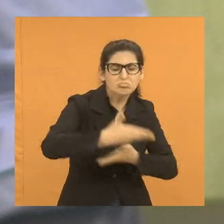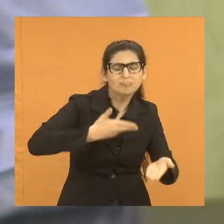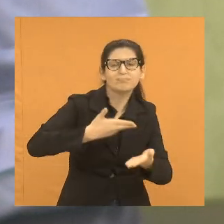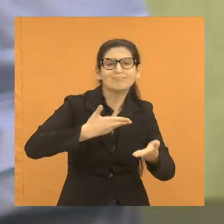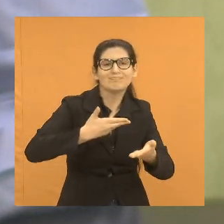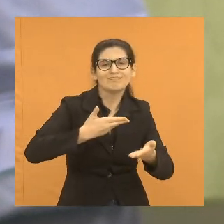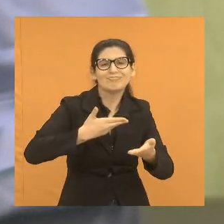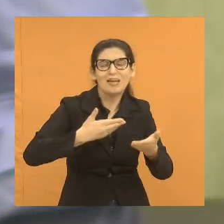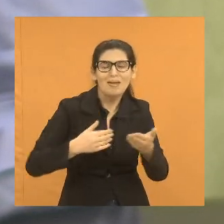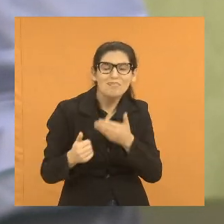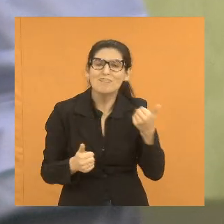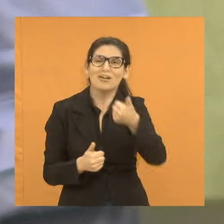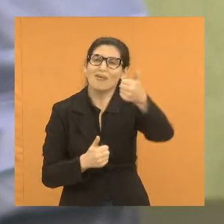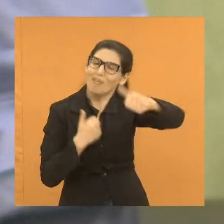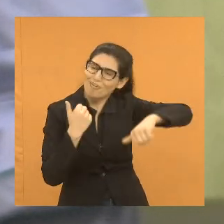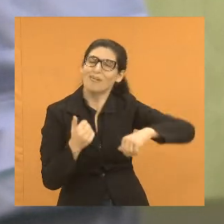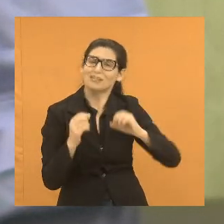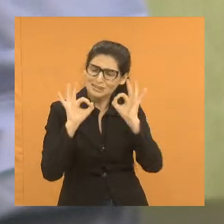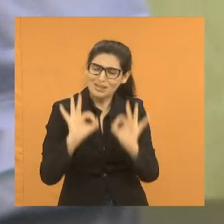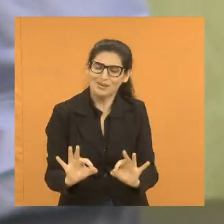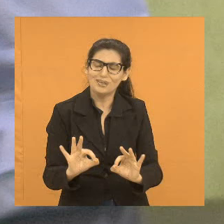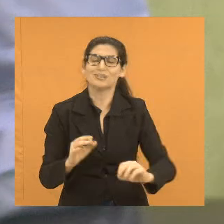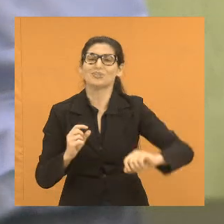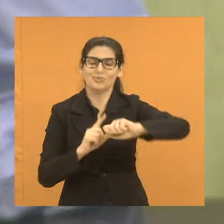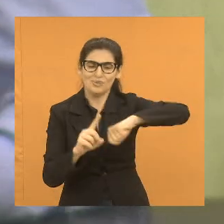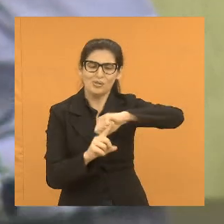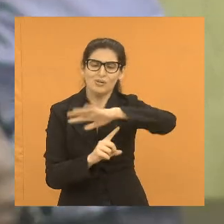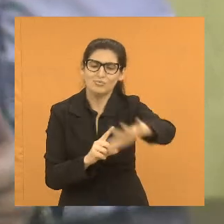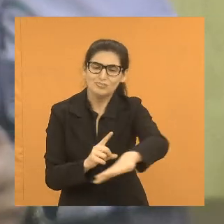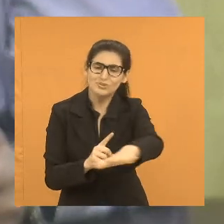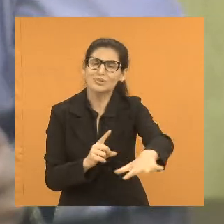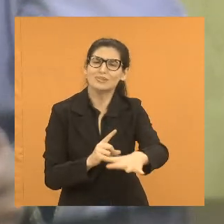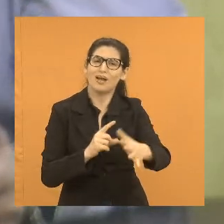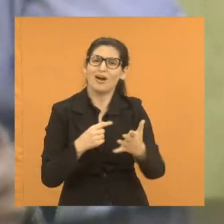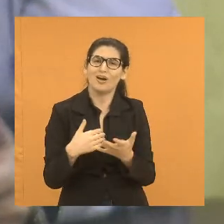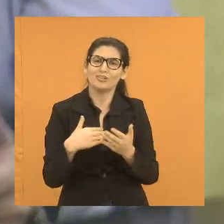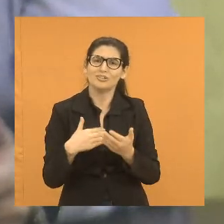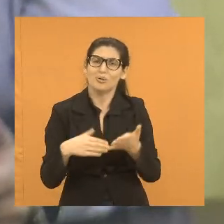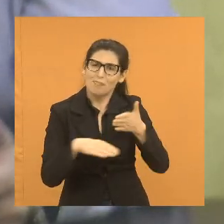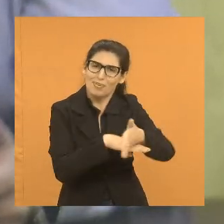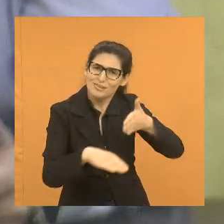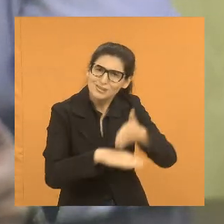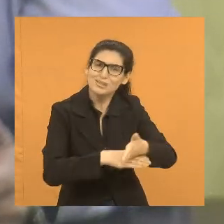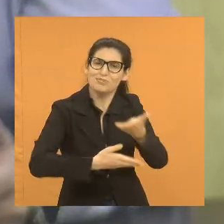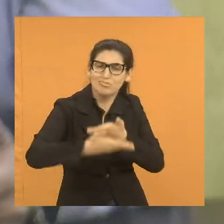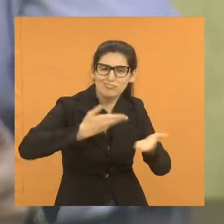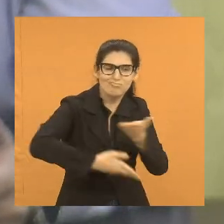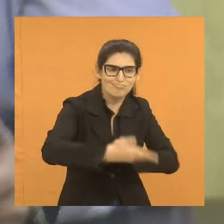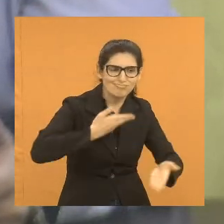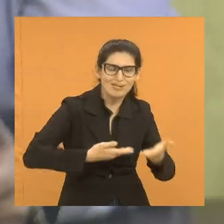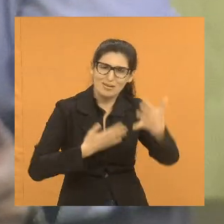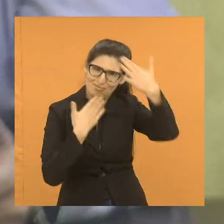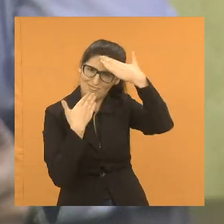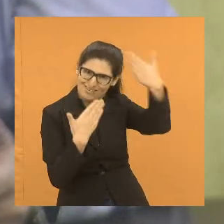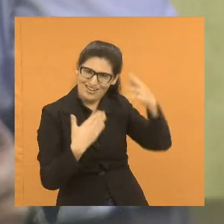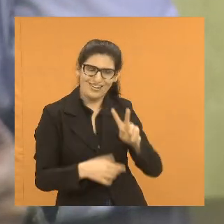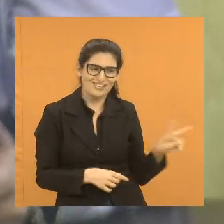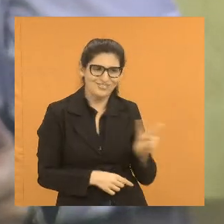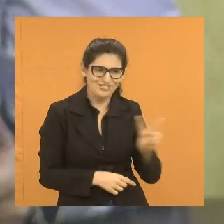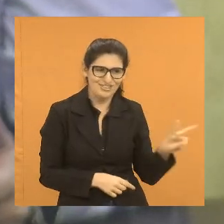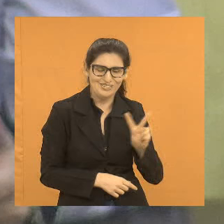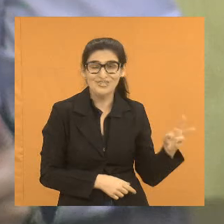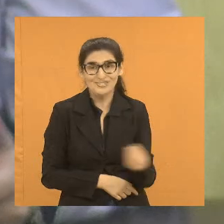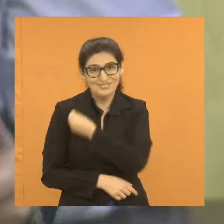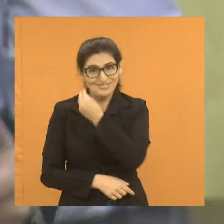né? Em termos de considerações finais, aí, a gente quer deixar o nosso abraço aos 2 vereadores. Obrigado por estar presente